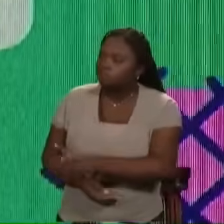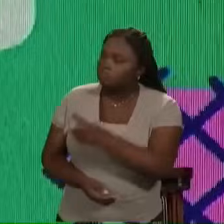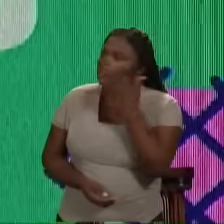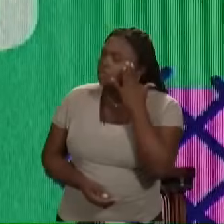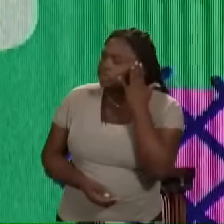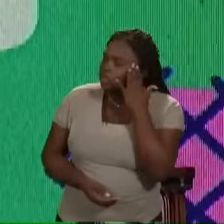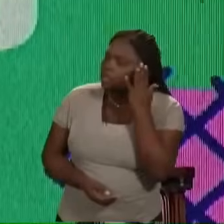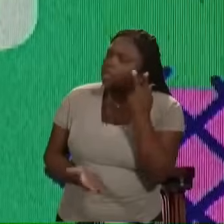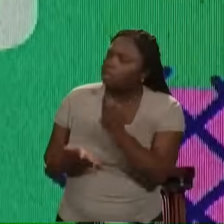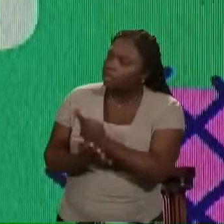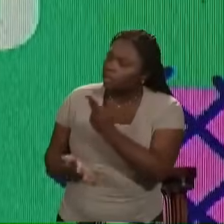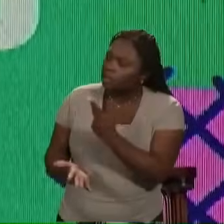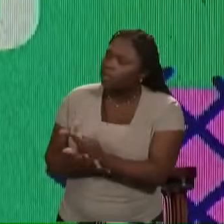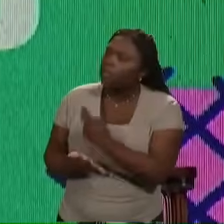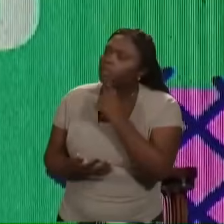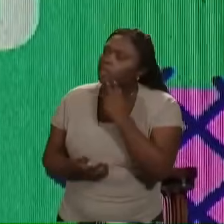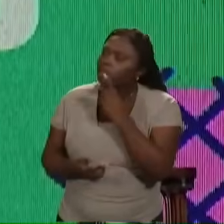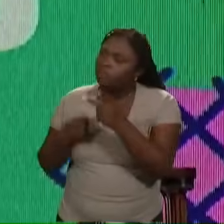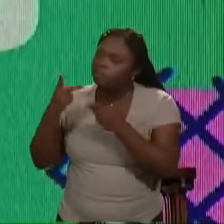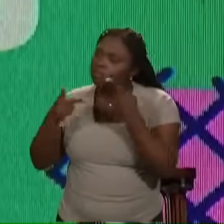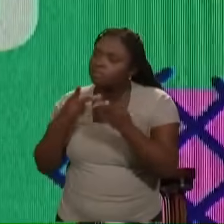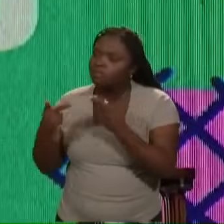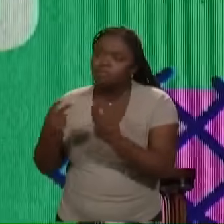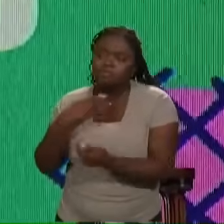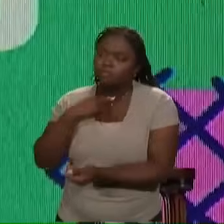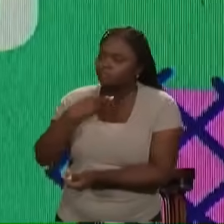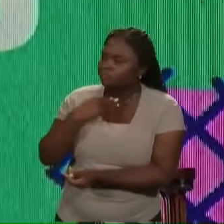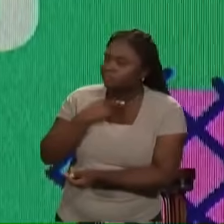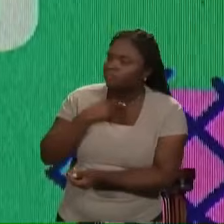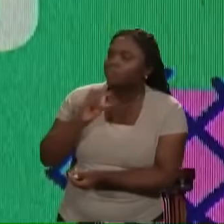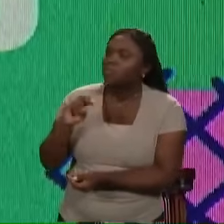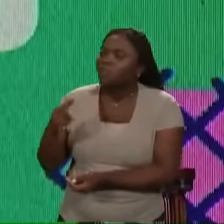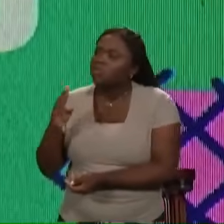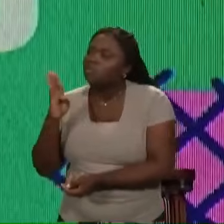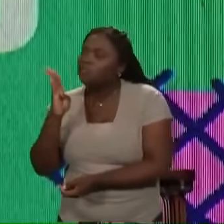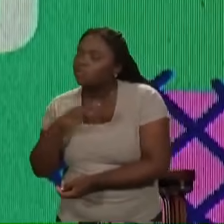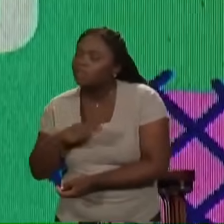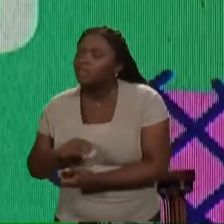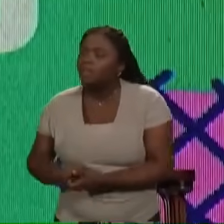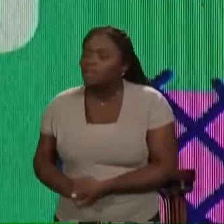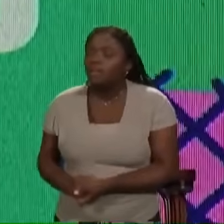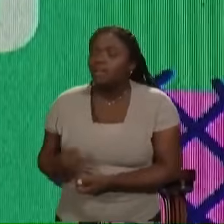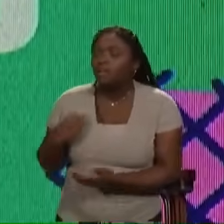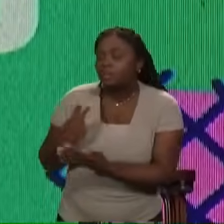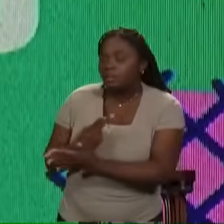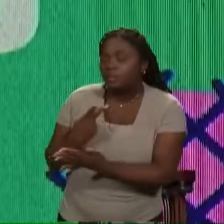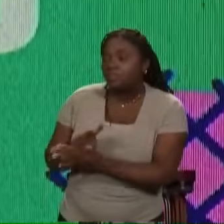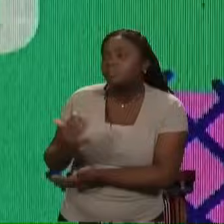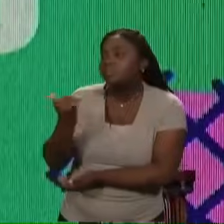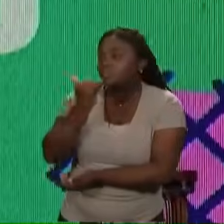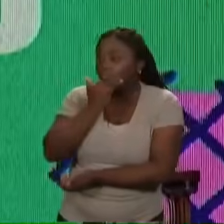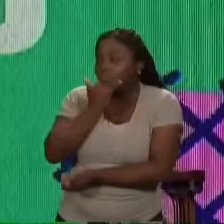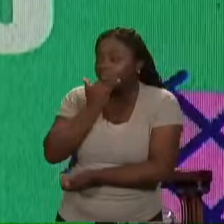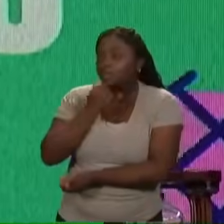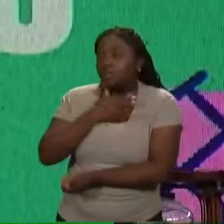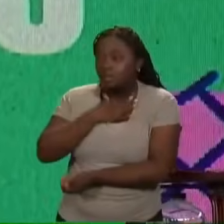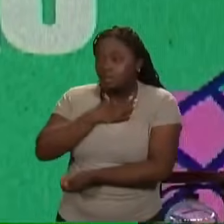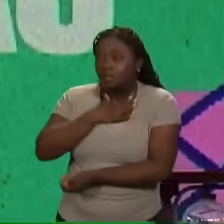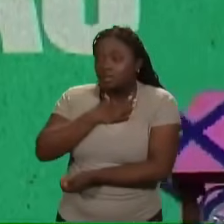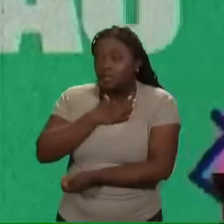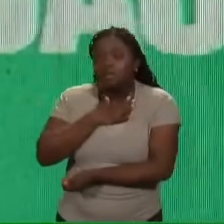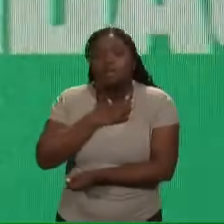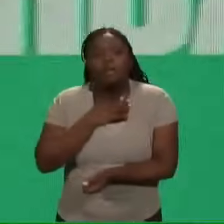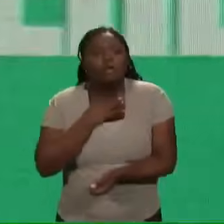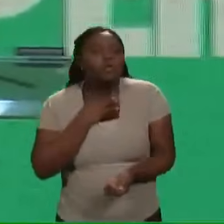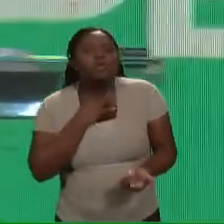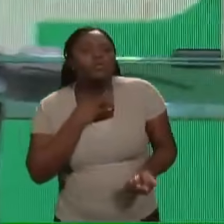errei, eu falei uma coisa sua que eu não devia, ou eu te interpretei mal, eu sei o seguinte, eu errei, me perdoa. O que que o outro